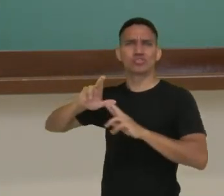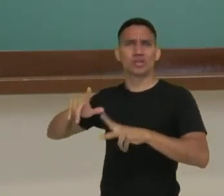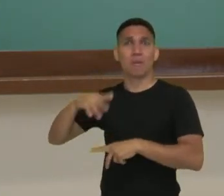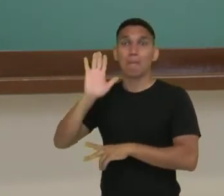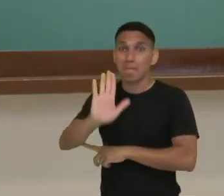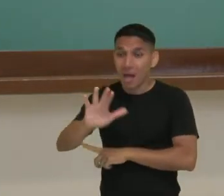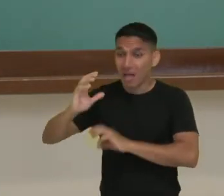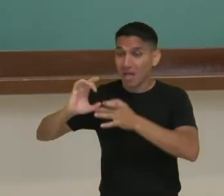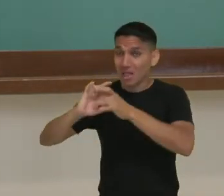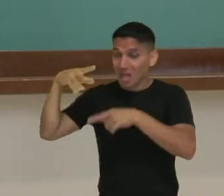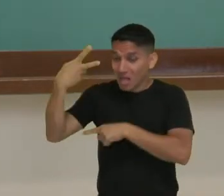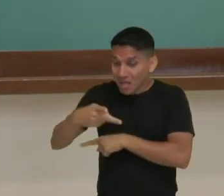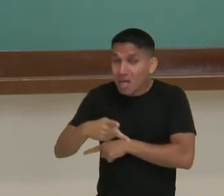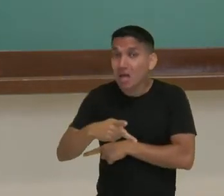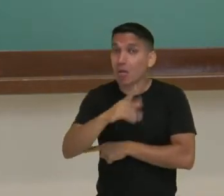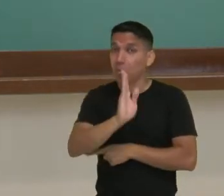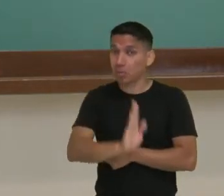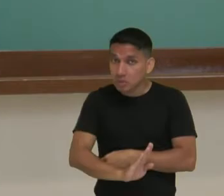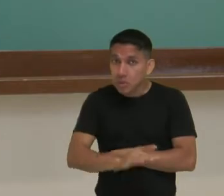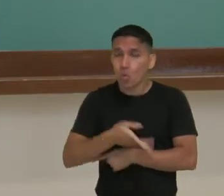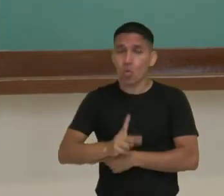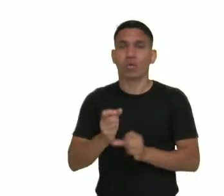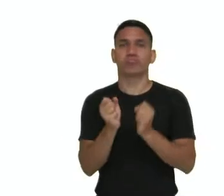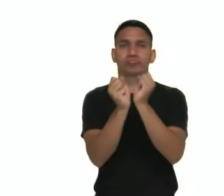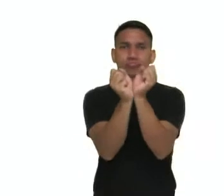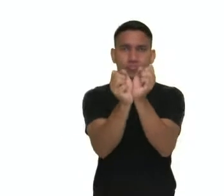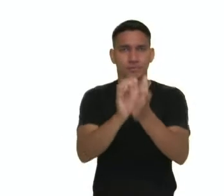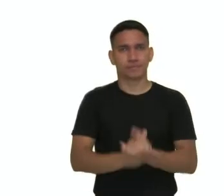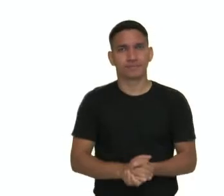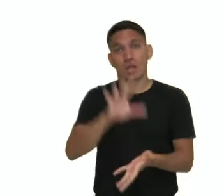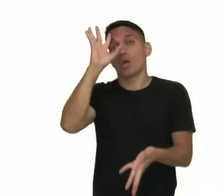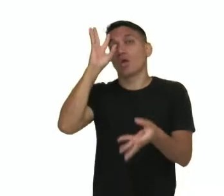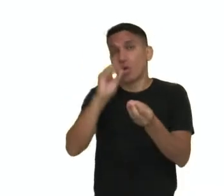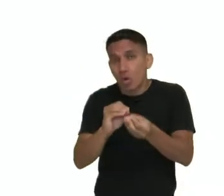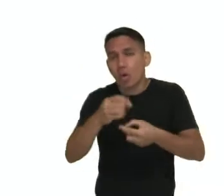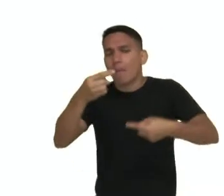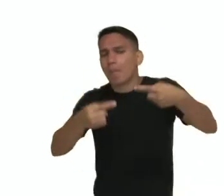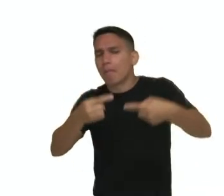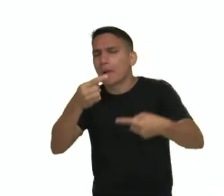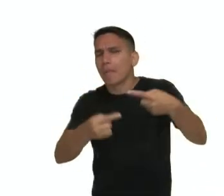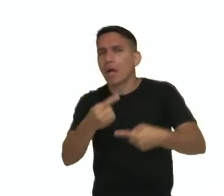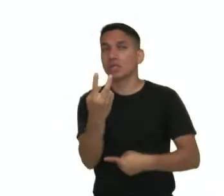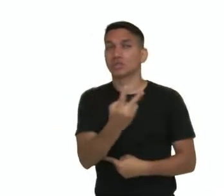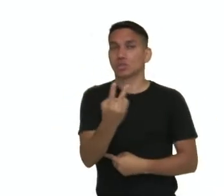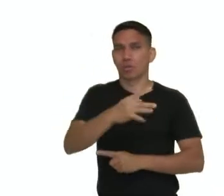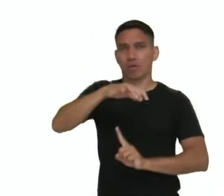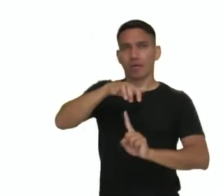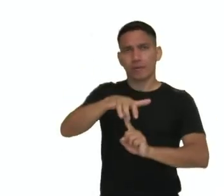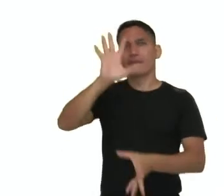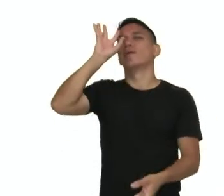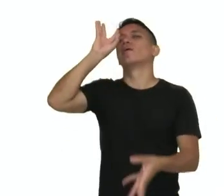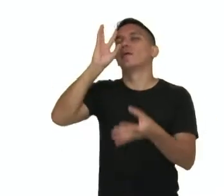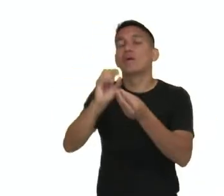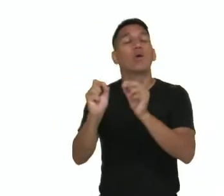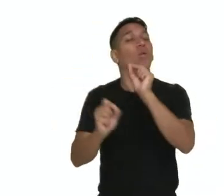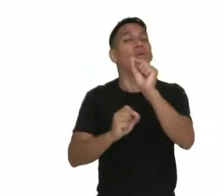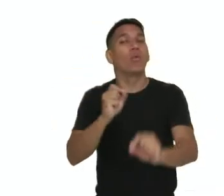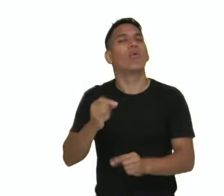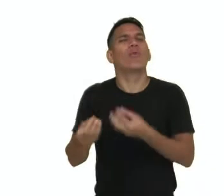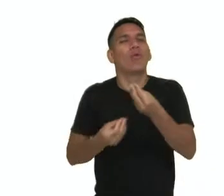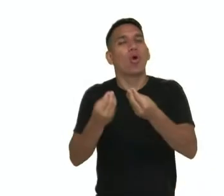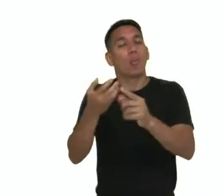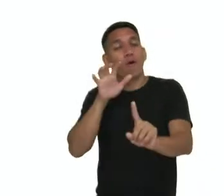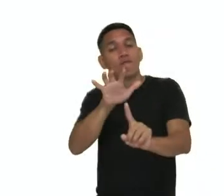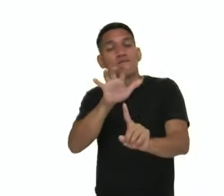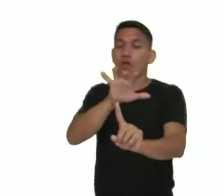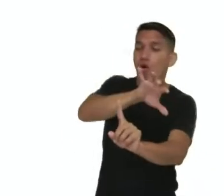escravista. Olha só, compreender o jogo político do Segundo Reinado vai então possibilitar o entendimento sobre as influências